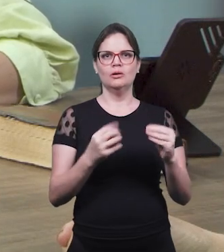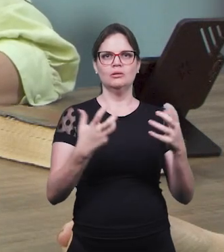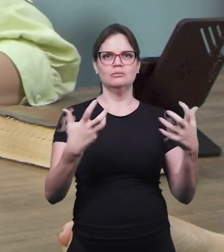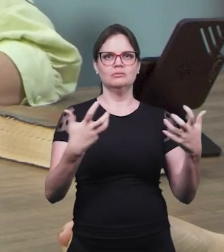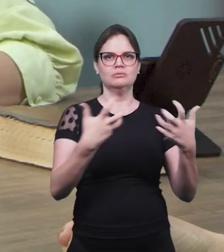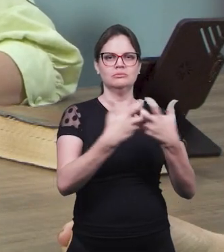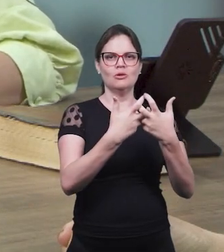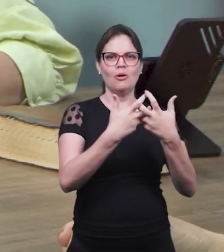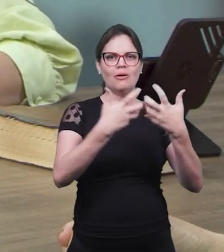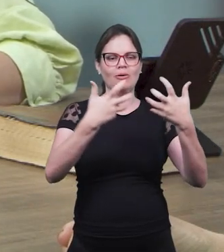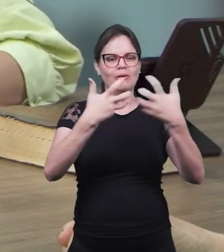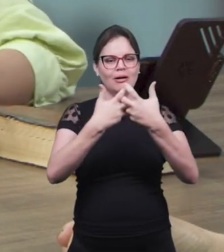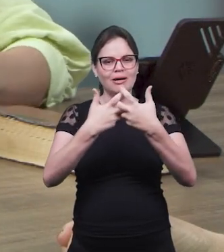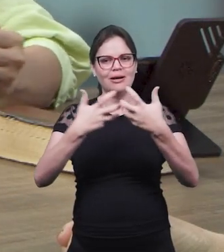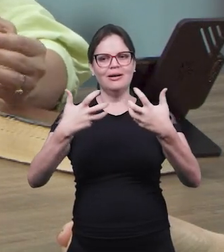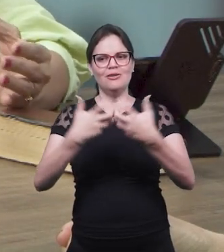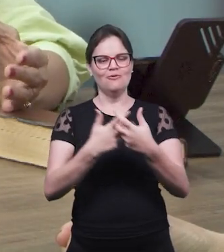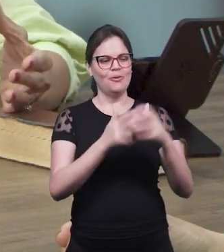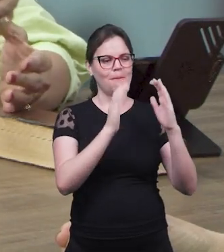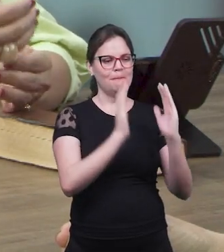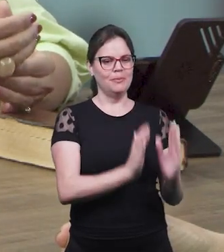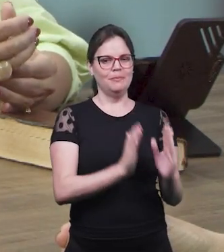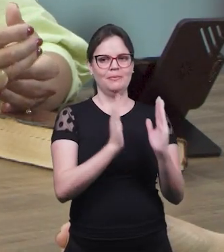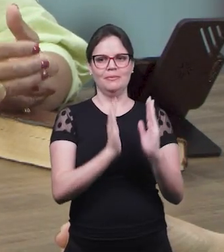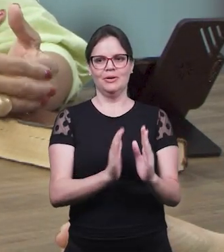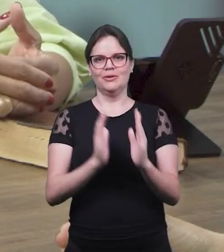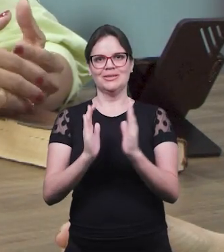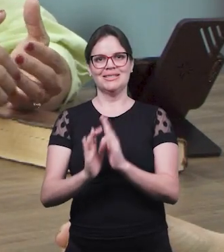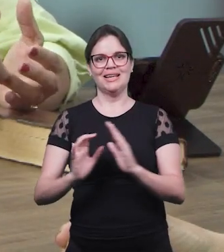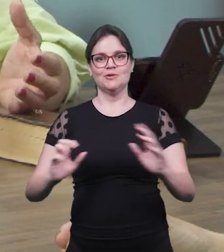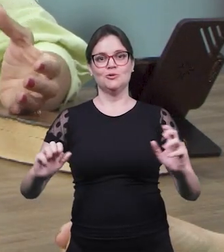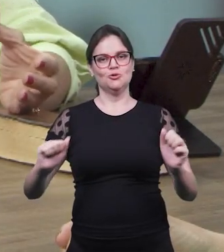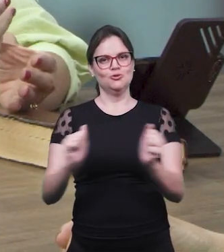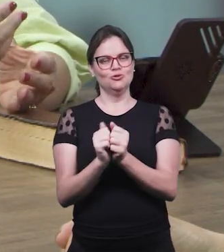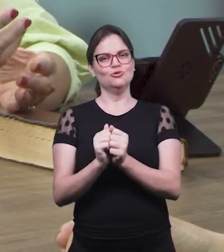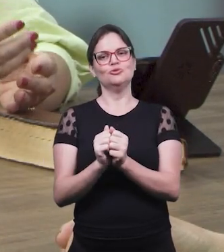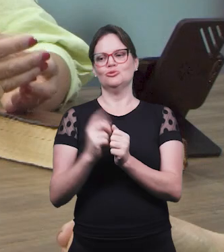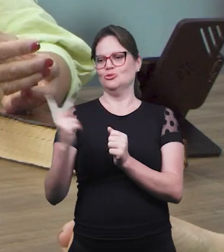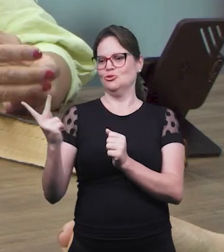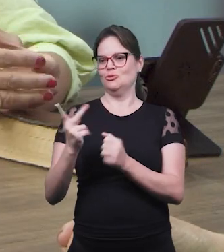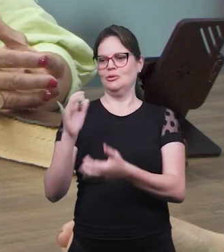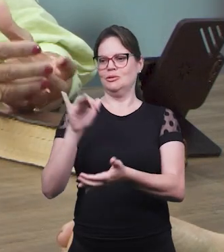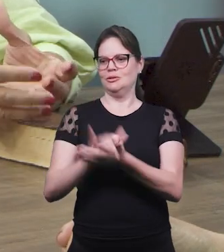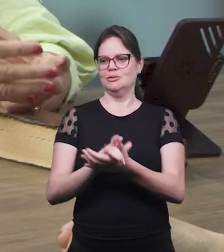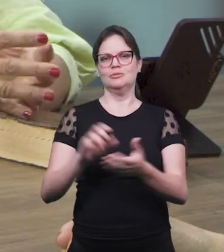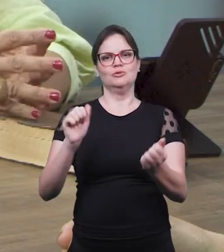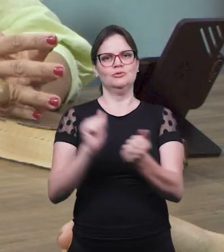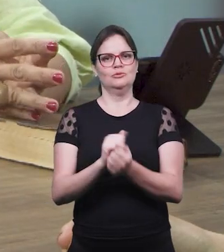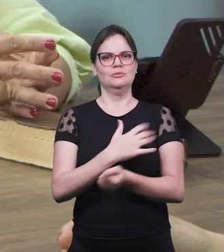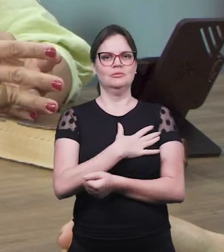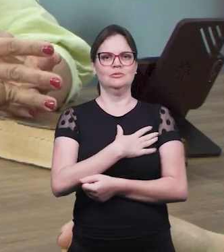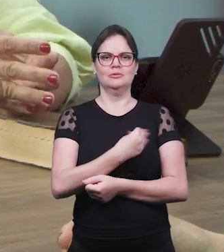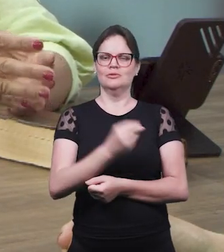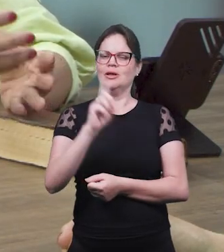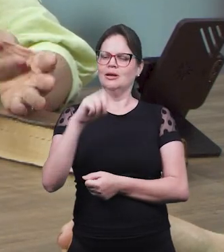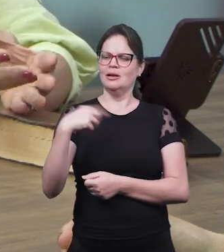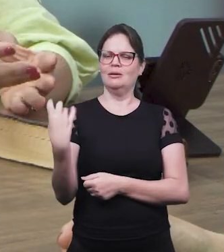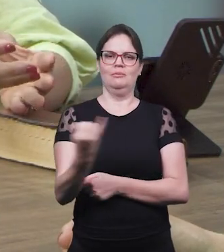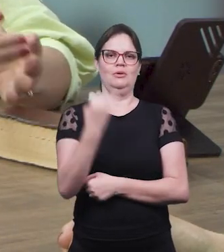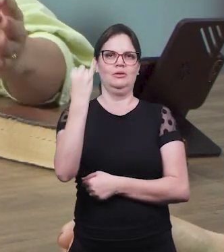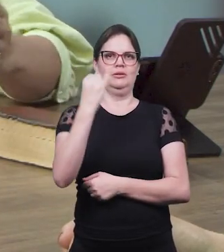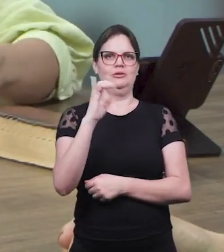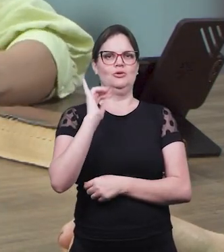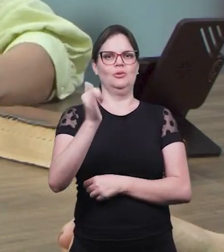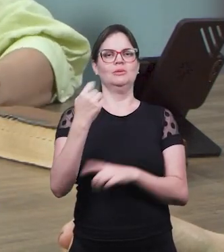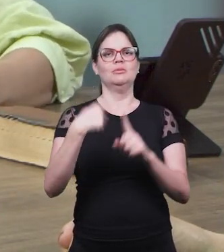sendo construídas no processo, junto com o casamento, junto com os filhos. Isso é muito importante dizer, porque às vezes